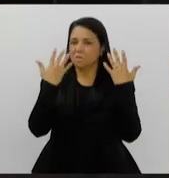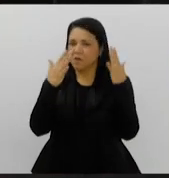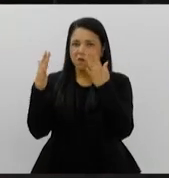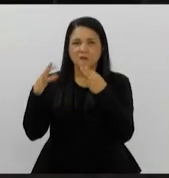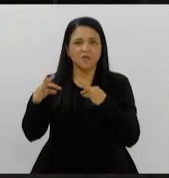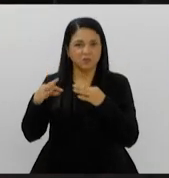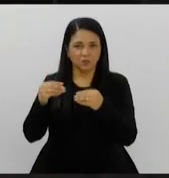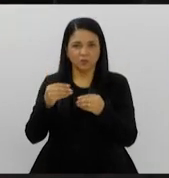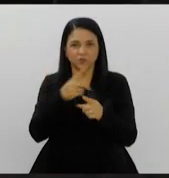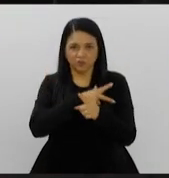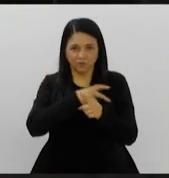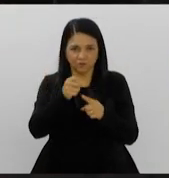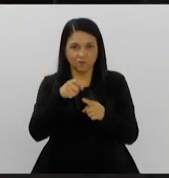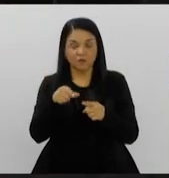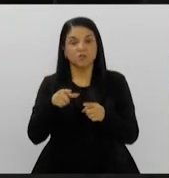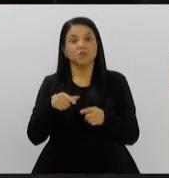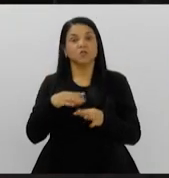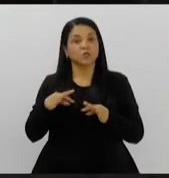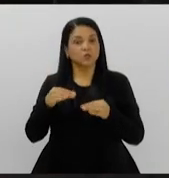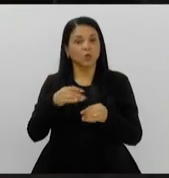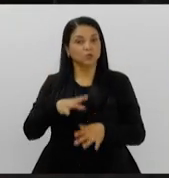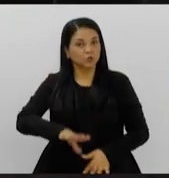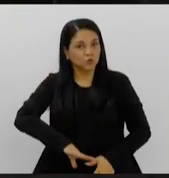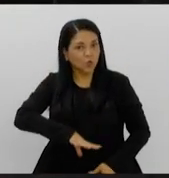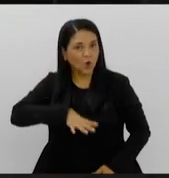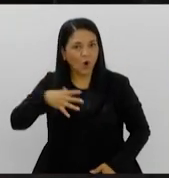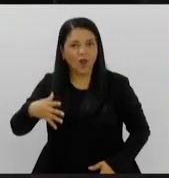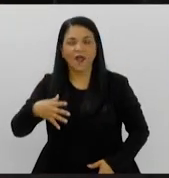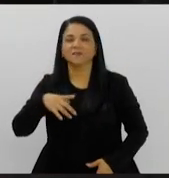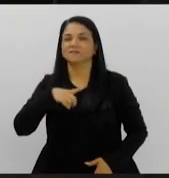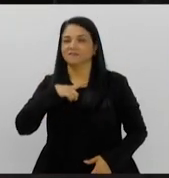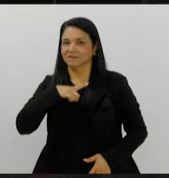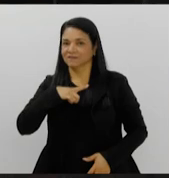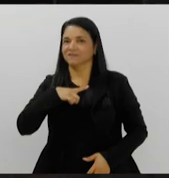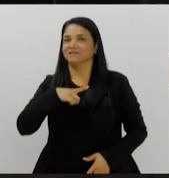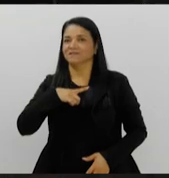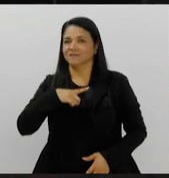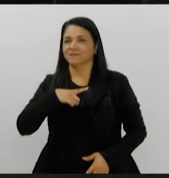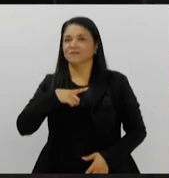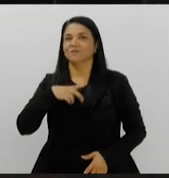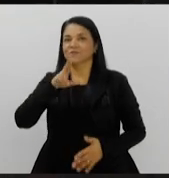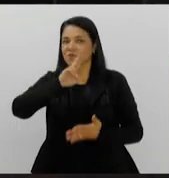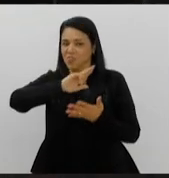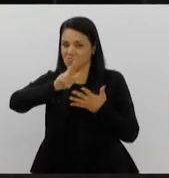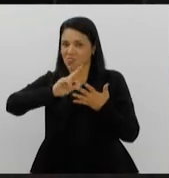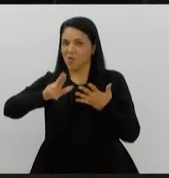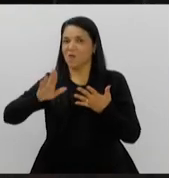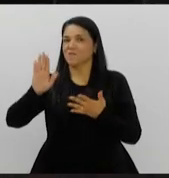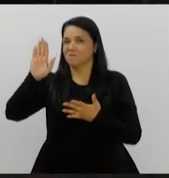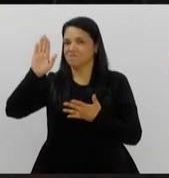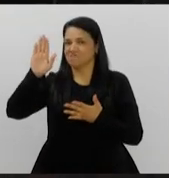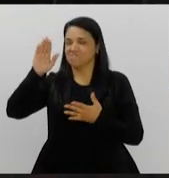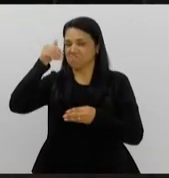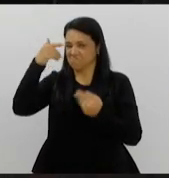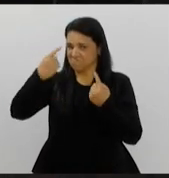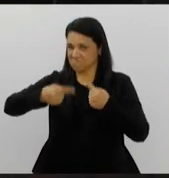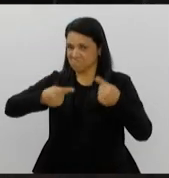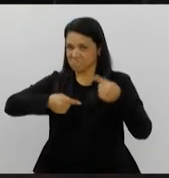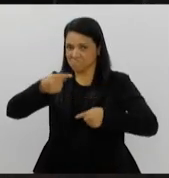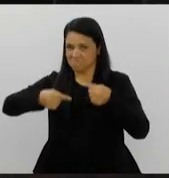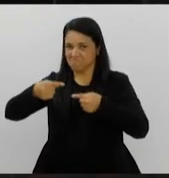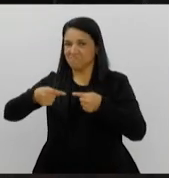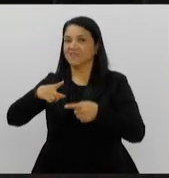e a todos que foram corajosos e corajosas para colocar os seus nomes. Porque, deputado Muniz, tem